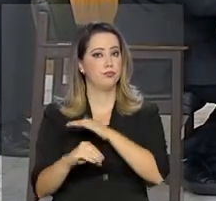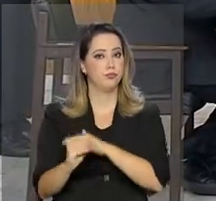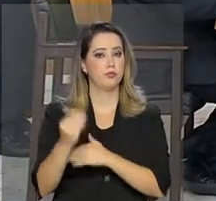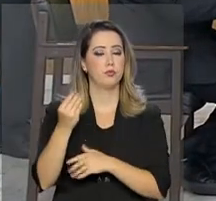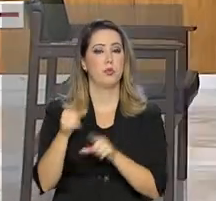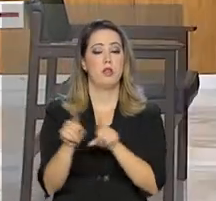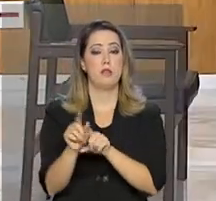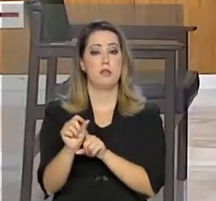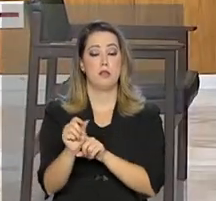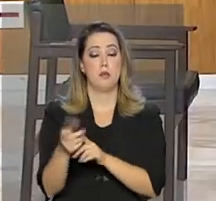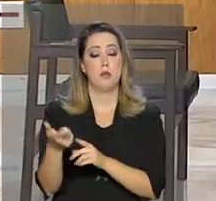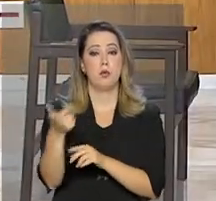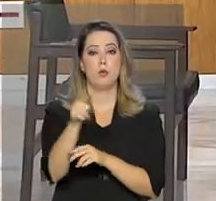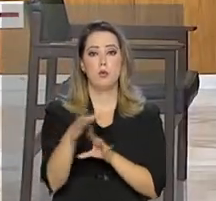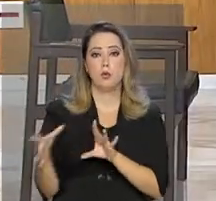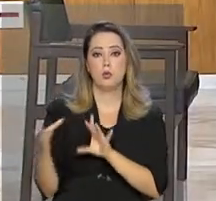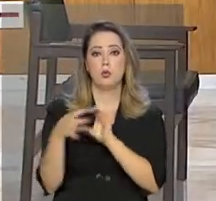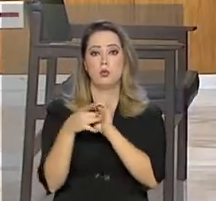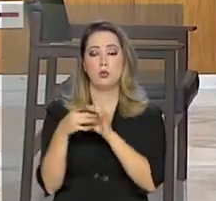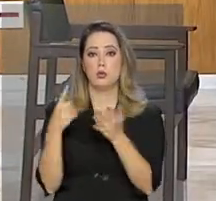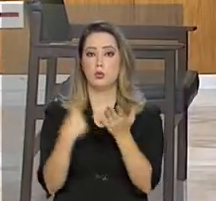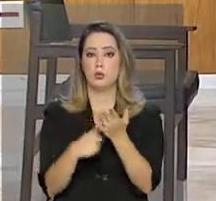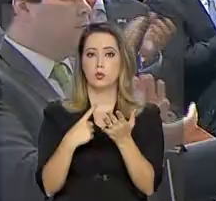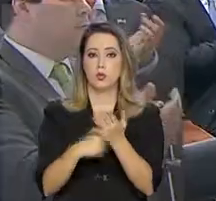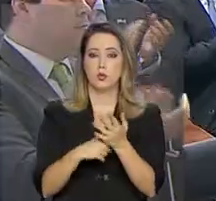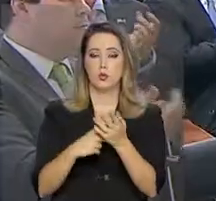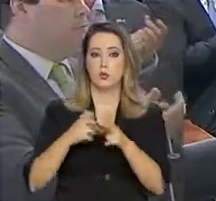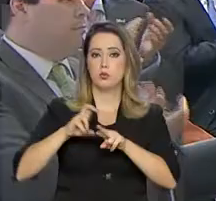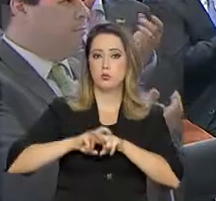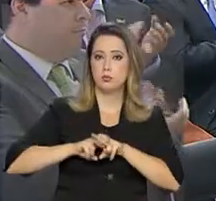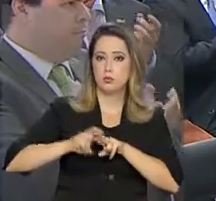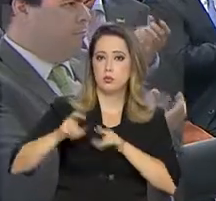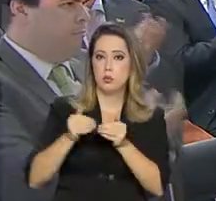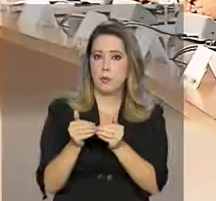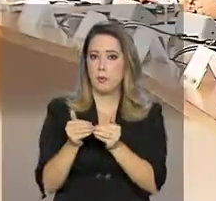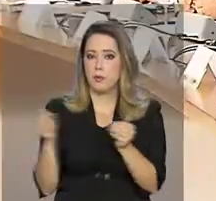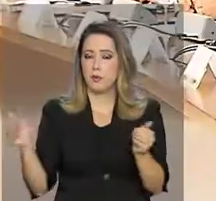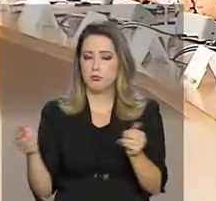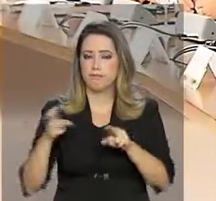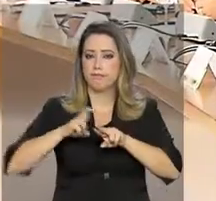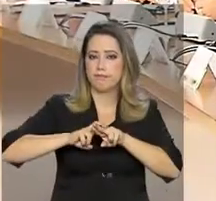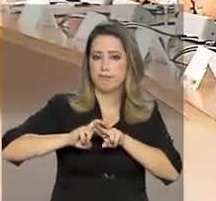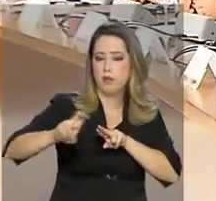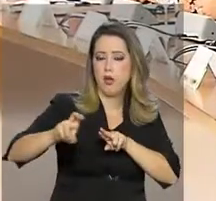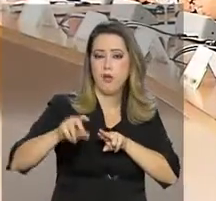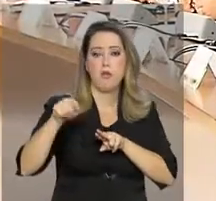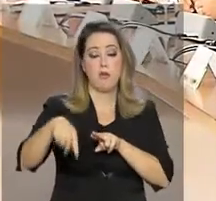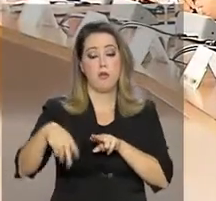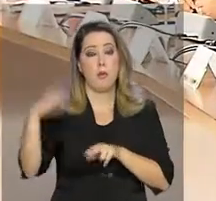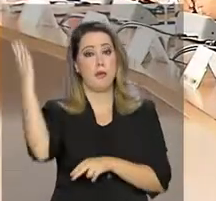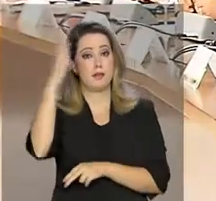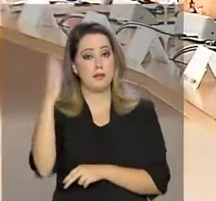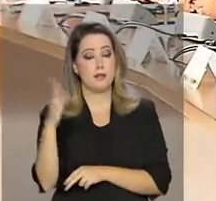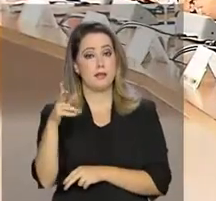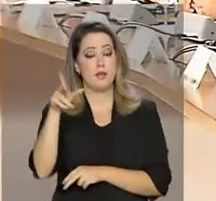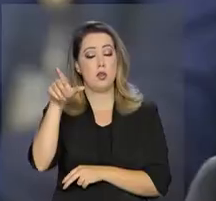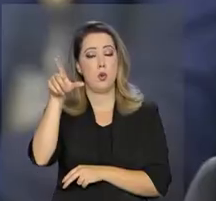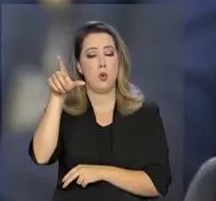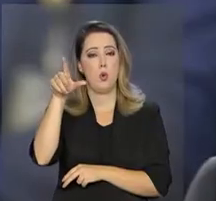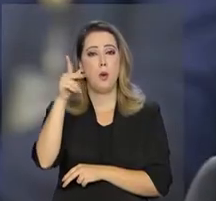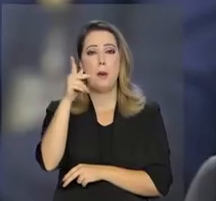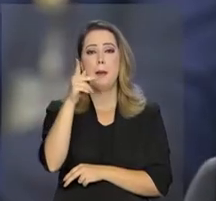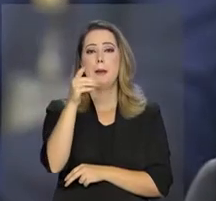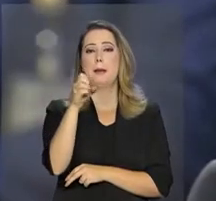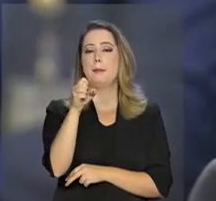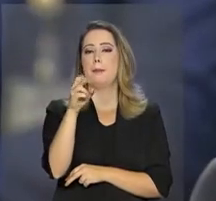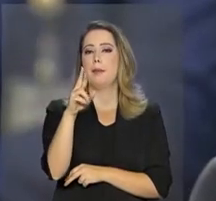de integração bioceânica que vai ampliar o tráfego ferroviário entre brasil peru e bolívia morales e